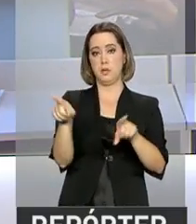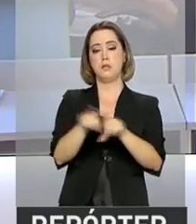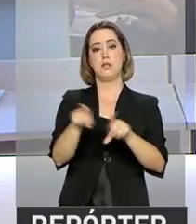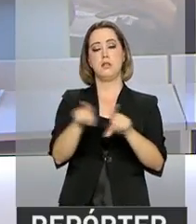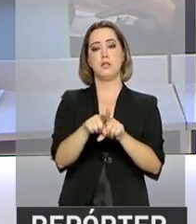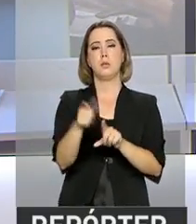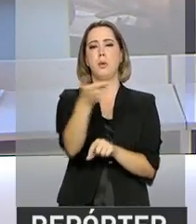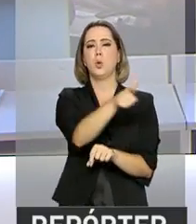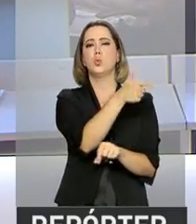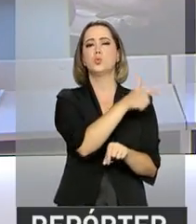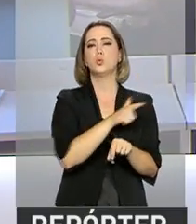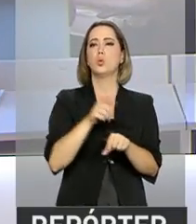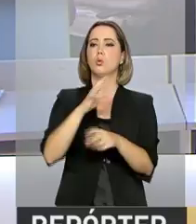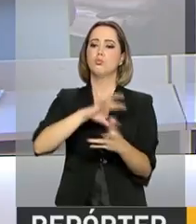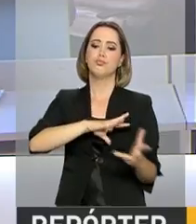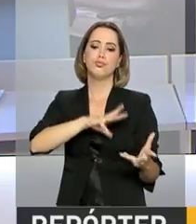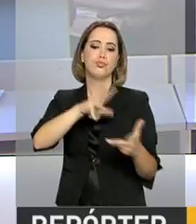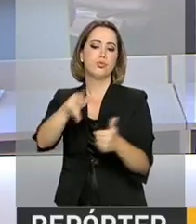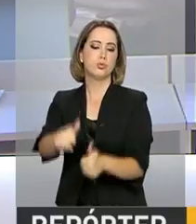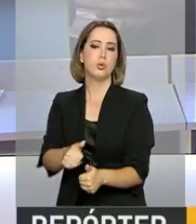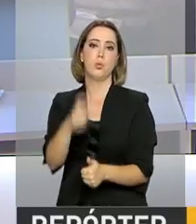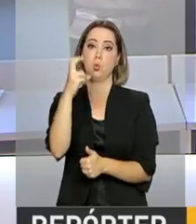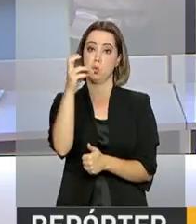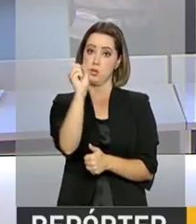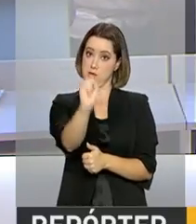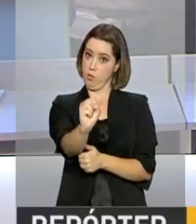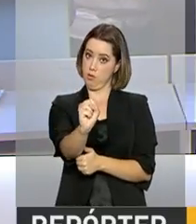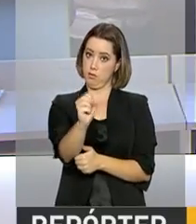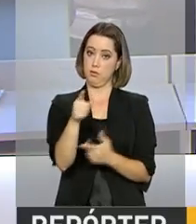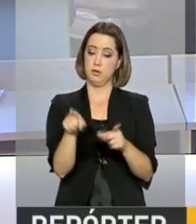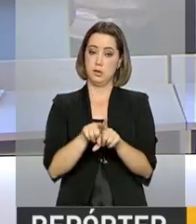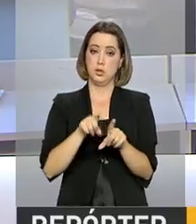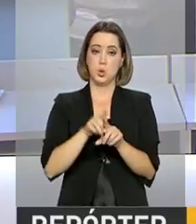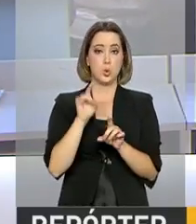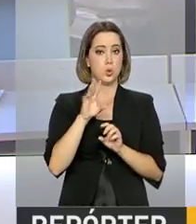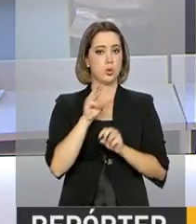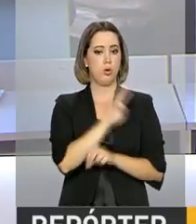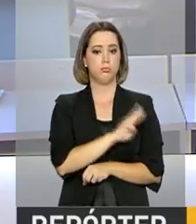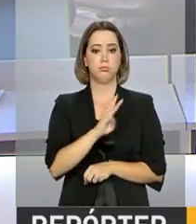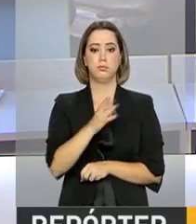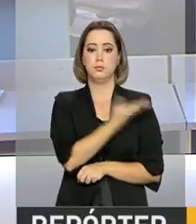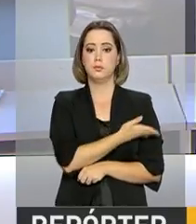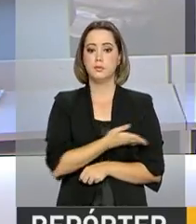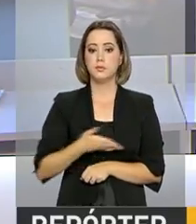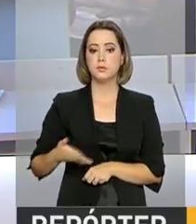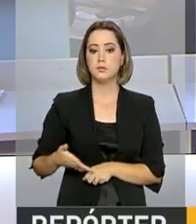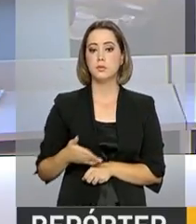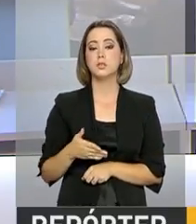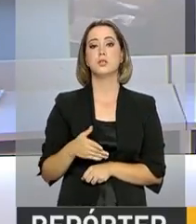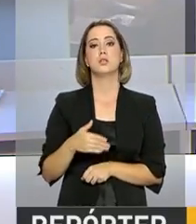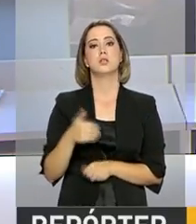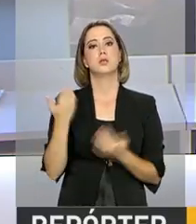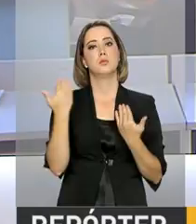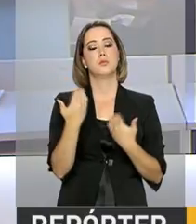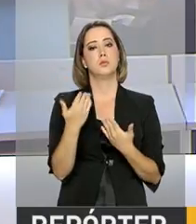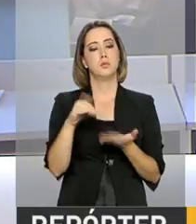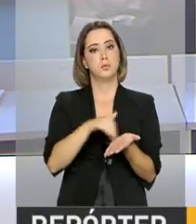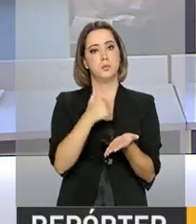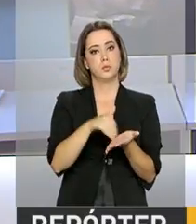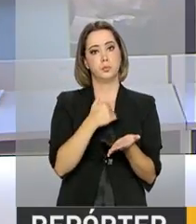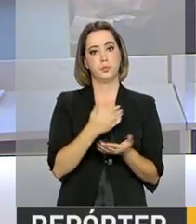exterior para fazer a inscrição basta acessar a página do Instituto Nacional de estudos e pesquisas educacionais